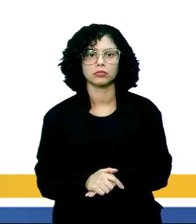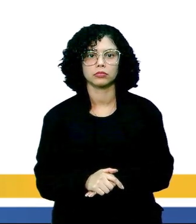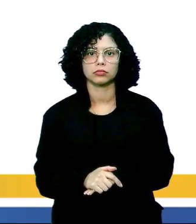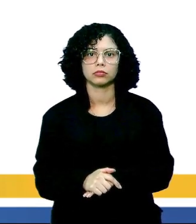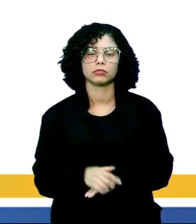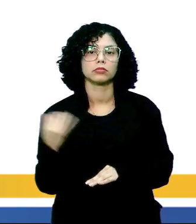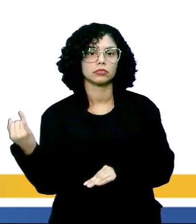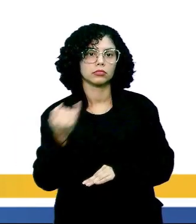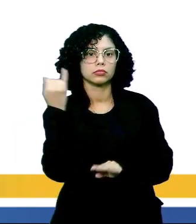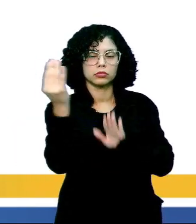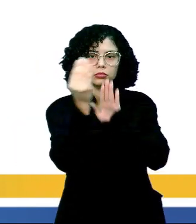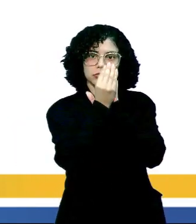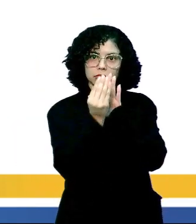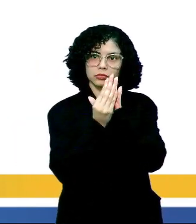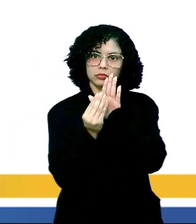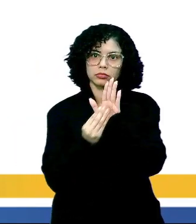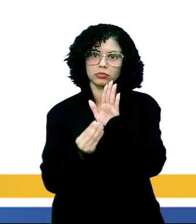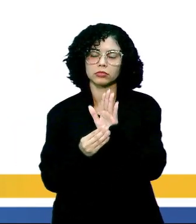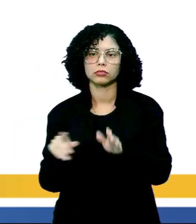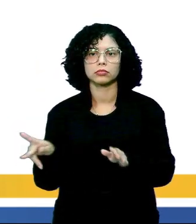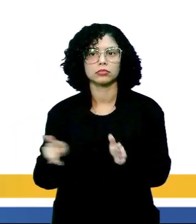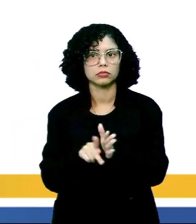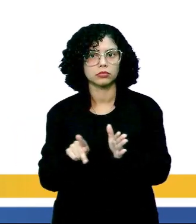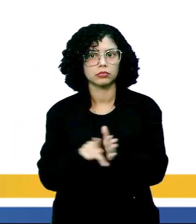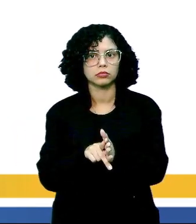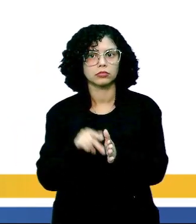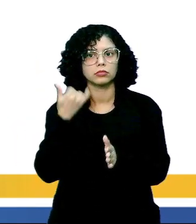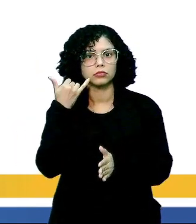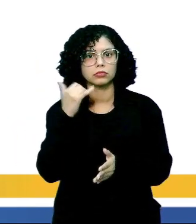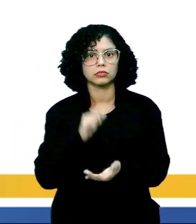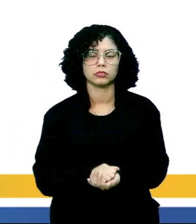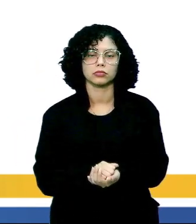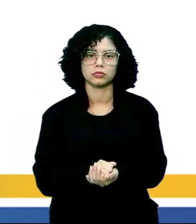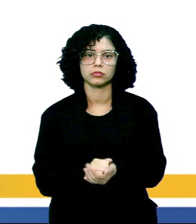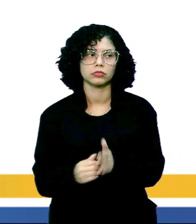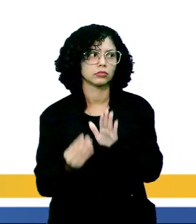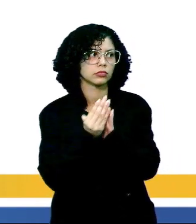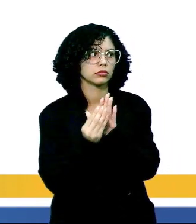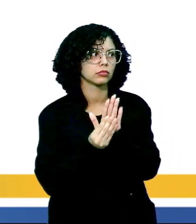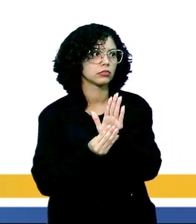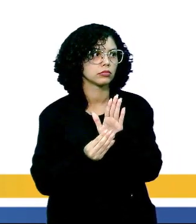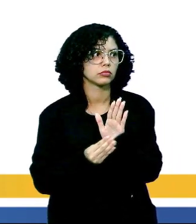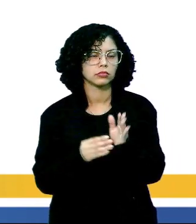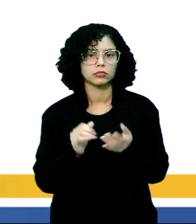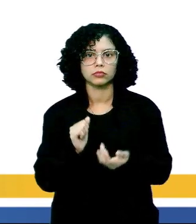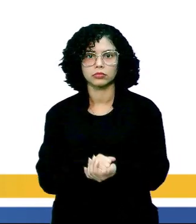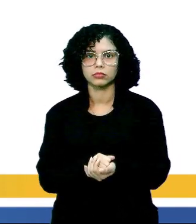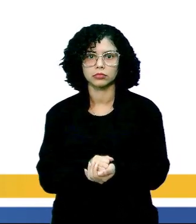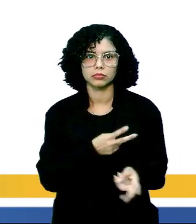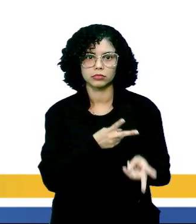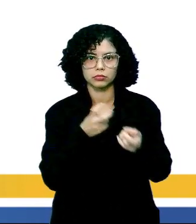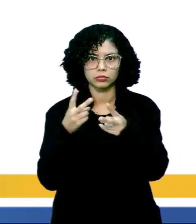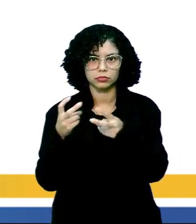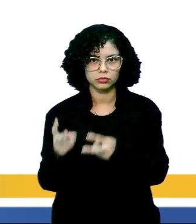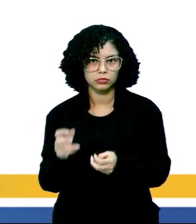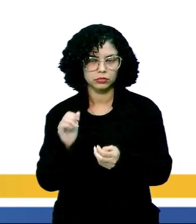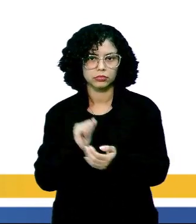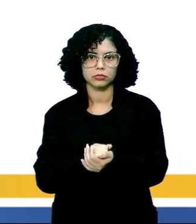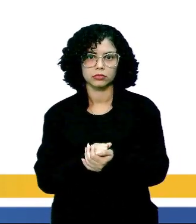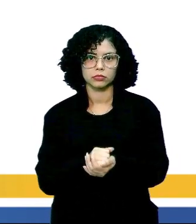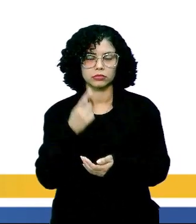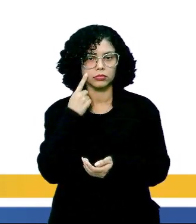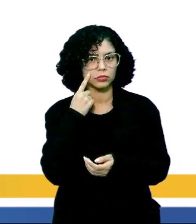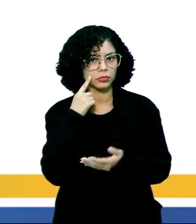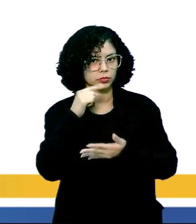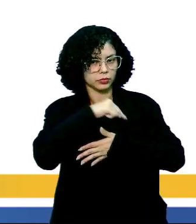Os principais fatores do vício ao telefone. Nós temos aqui alguns fatores para vocês observarem se vocês se